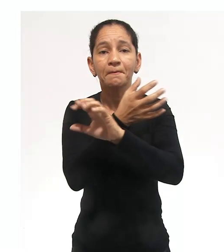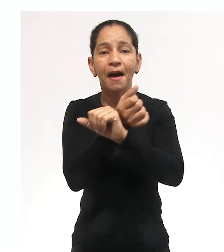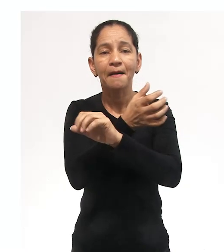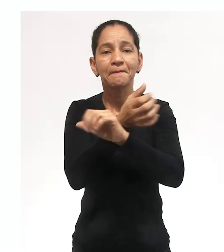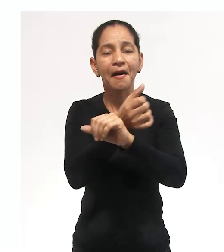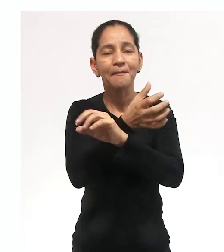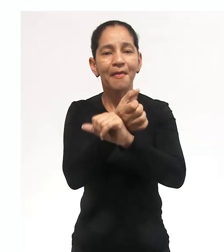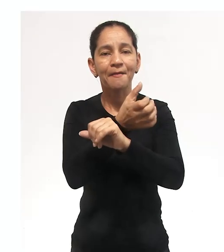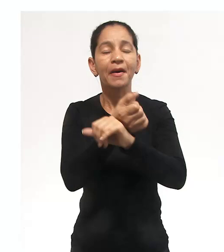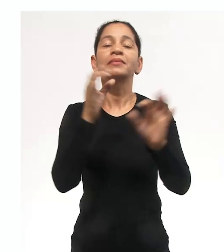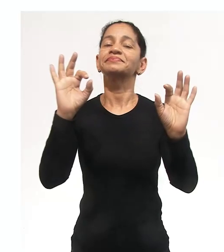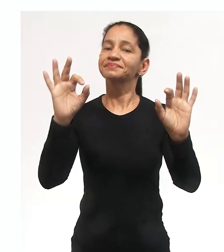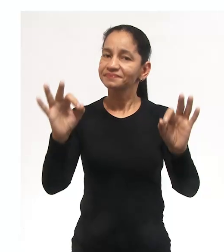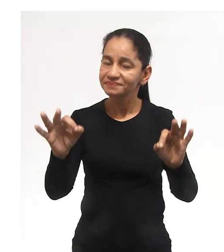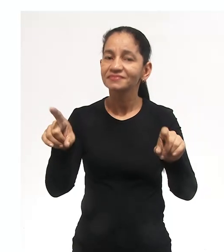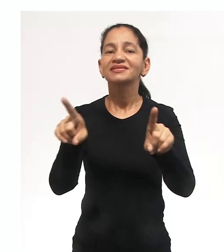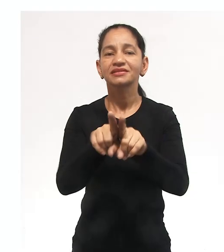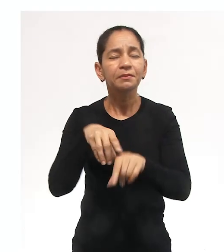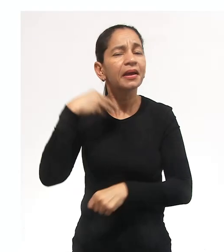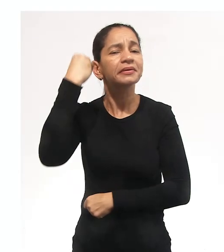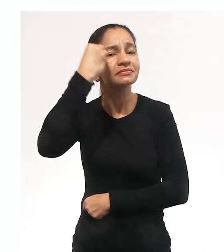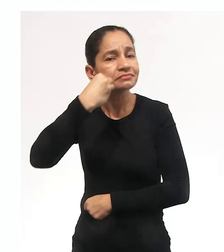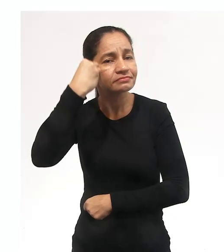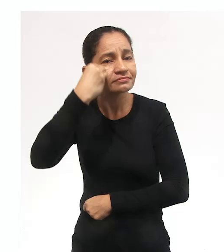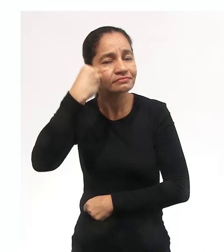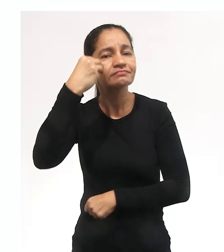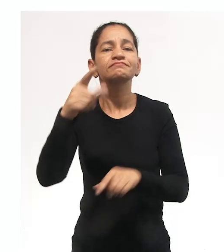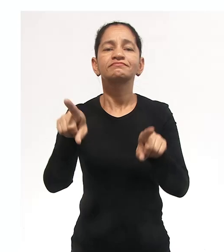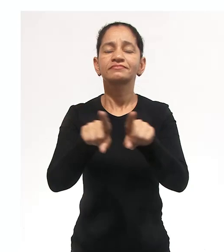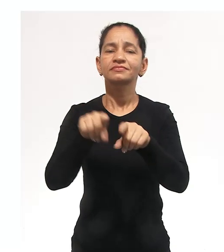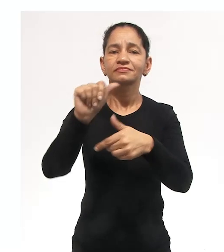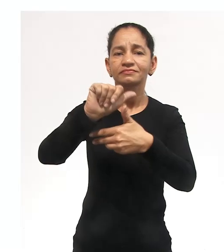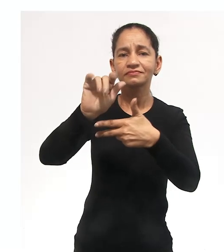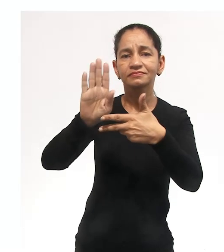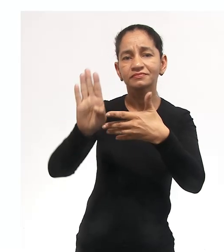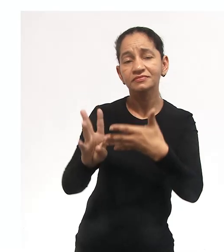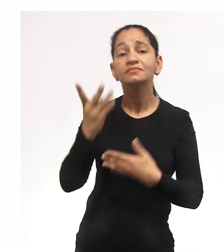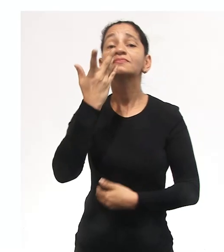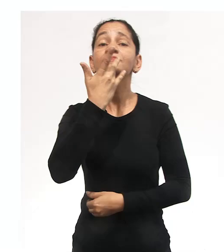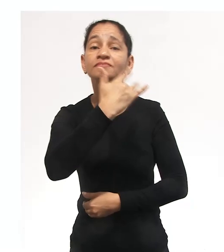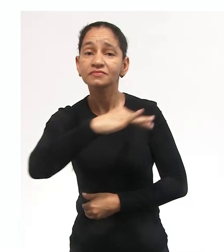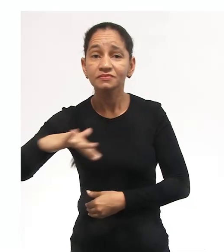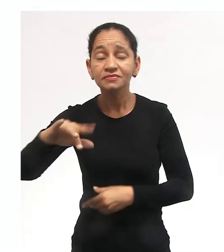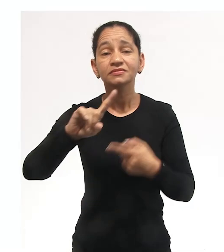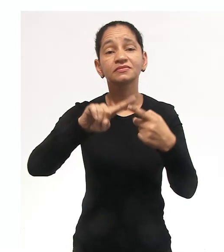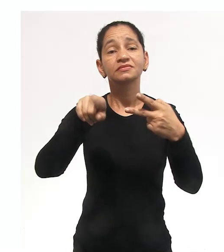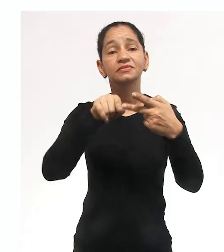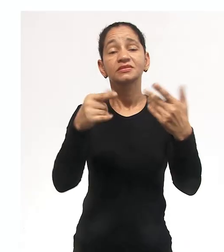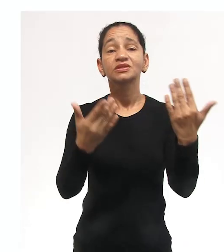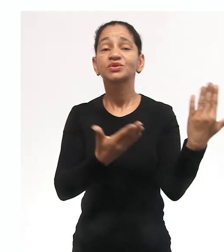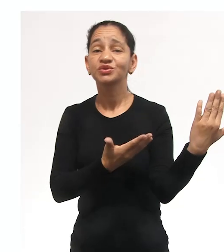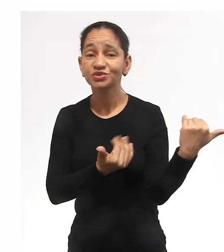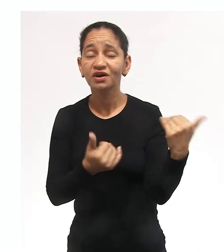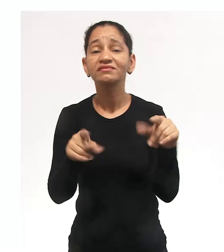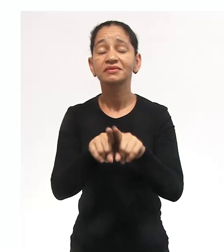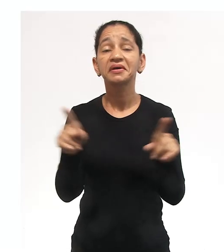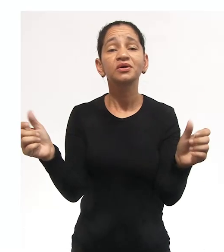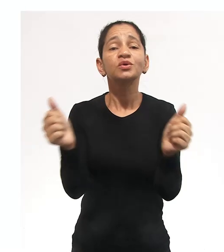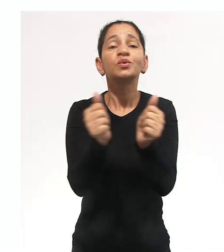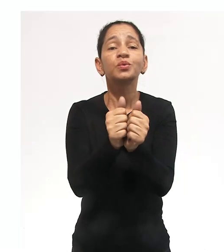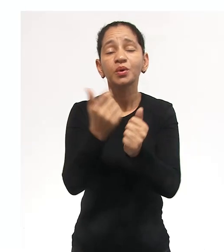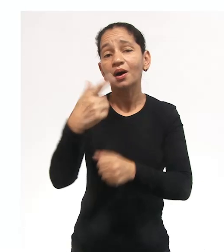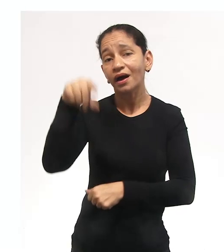num contexto de letramento, as experiências de alfabetização de crianças, jovens e adultos. Vocês